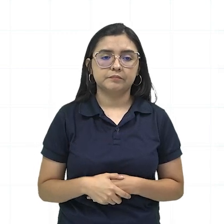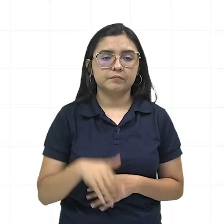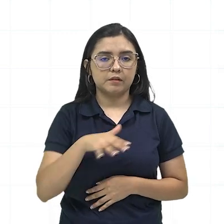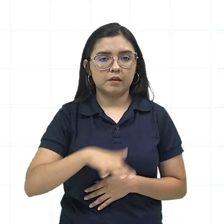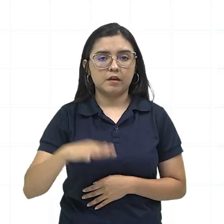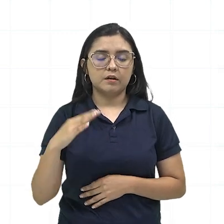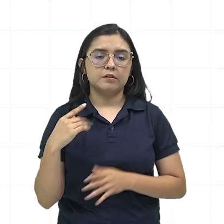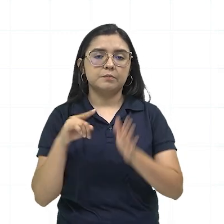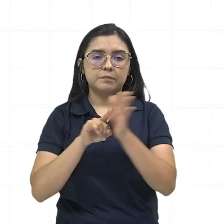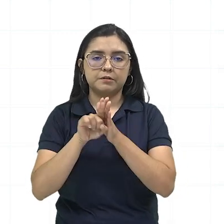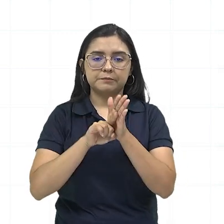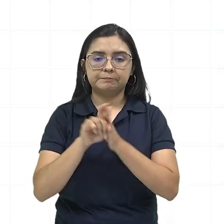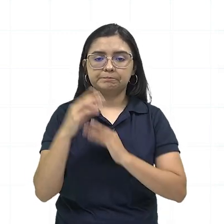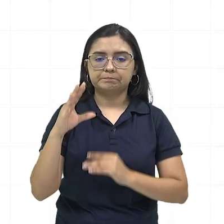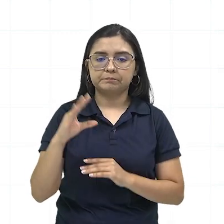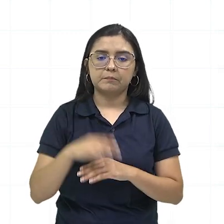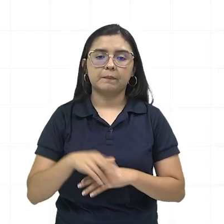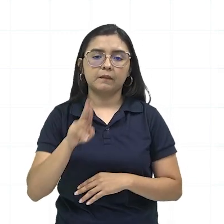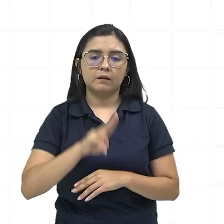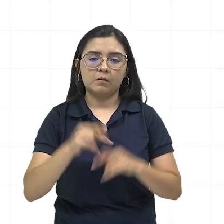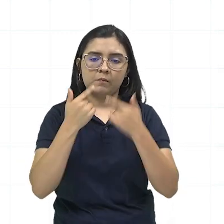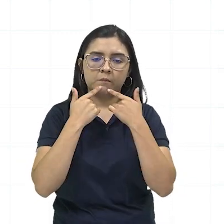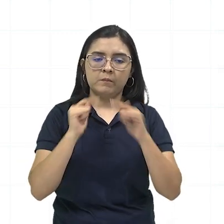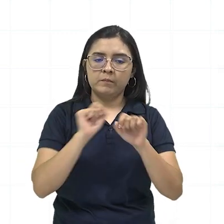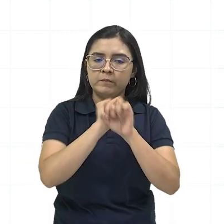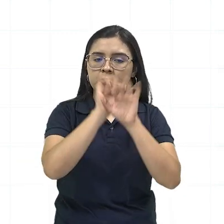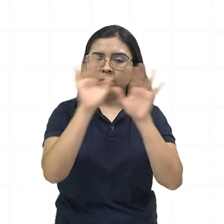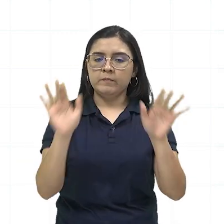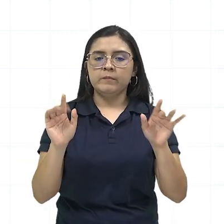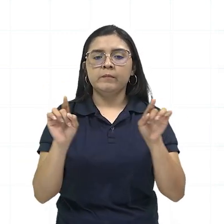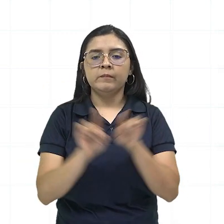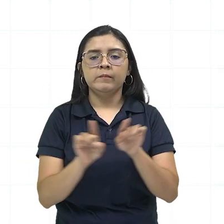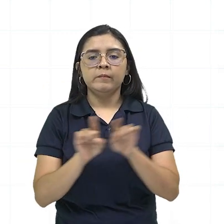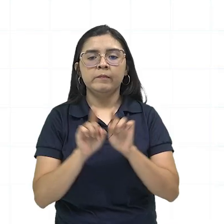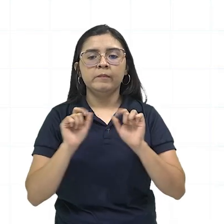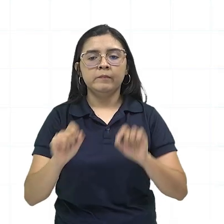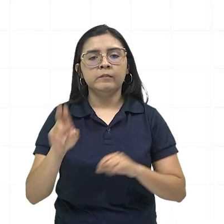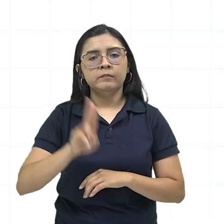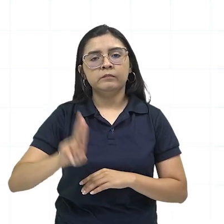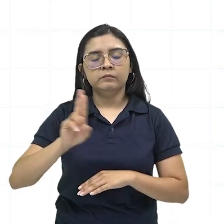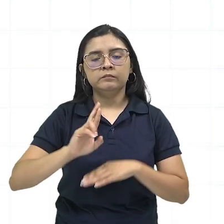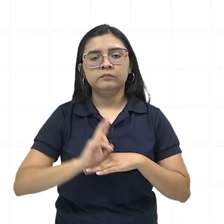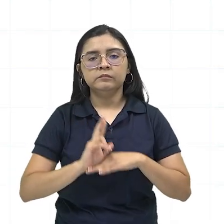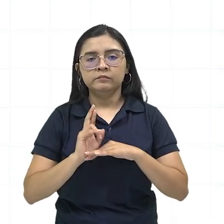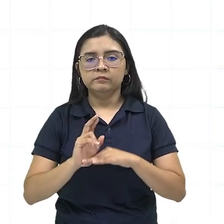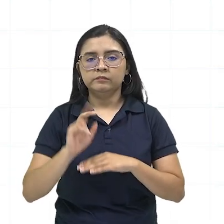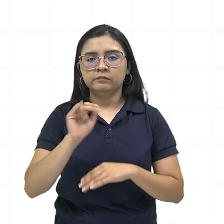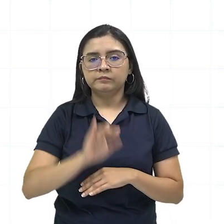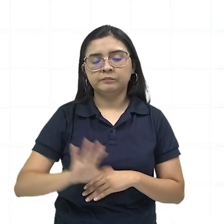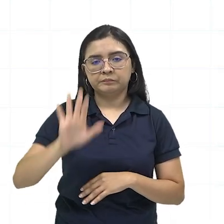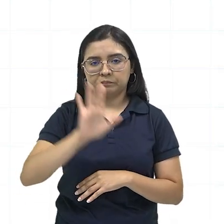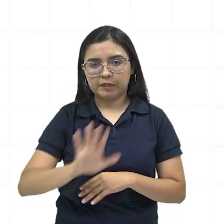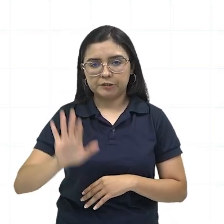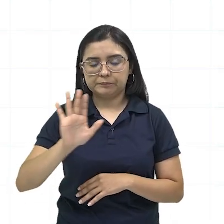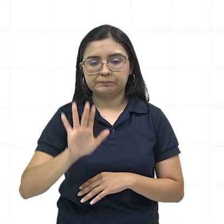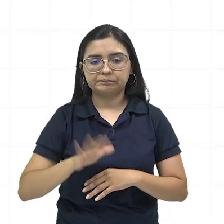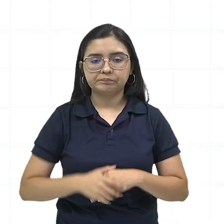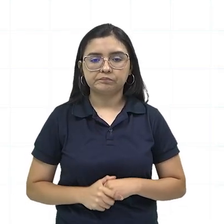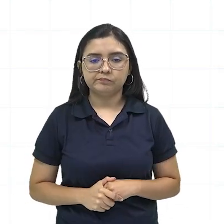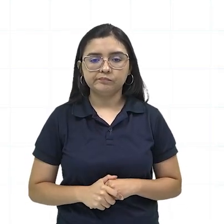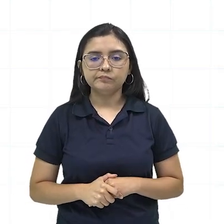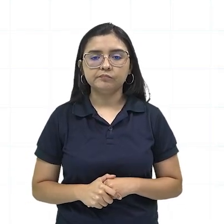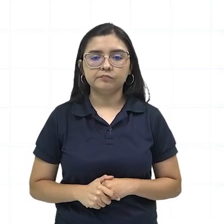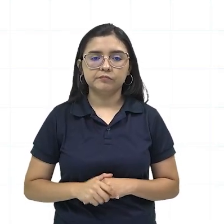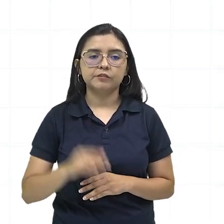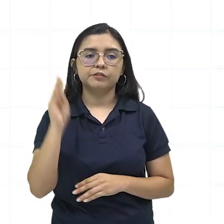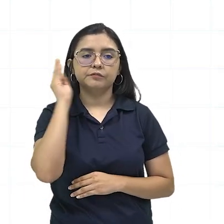da pesquisa. Então, utilizando uma linguagem clara e muitas vezes repleta de recursos visuais, muito importantes recursos visuais.